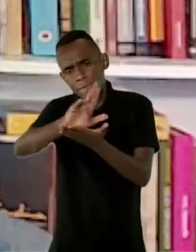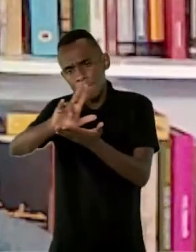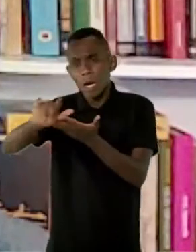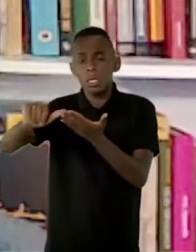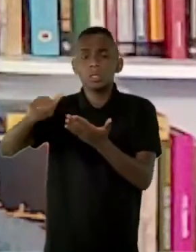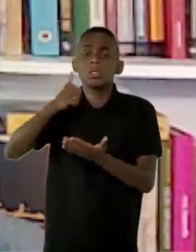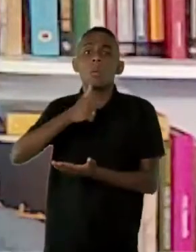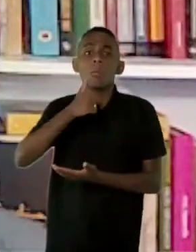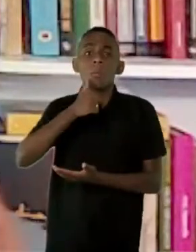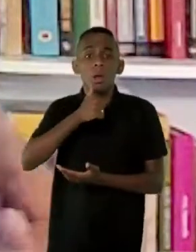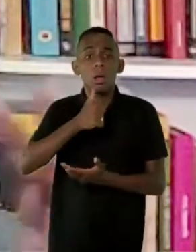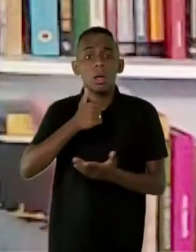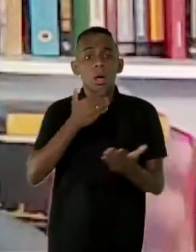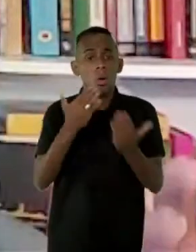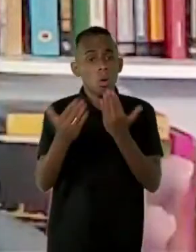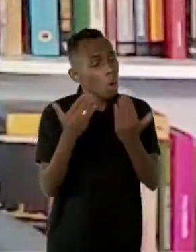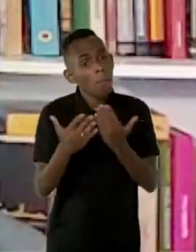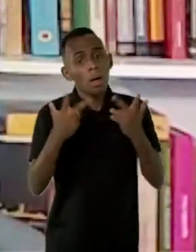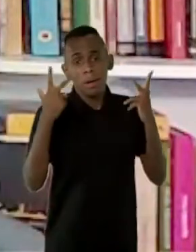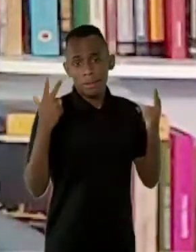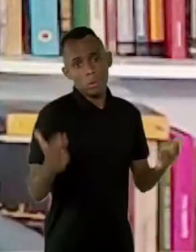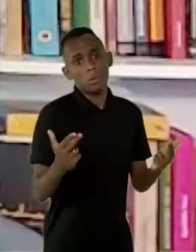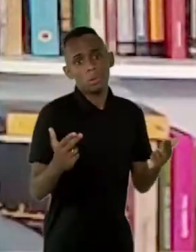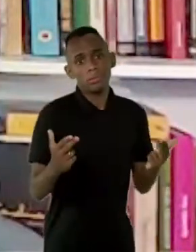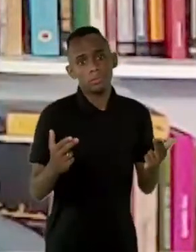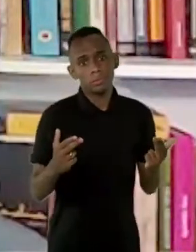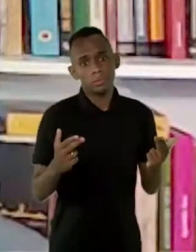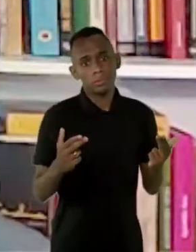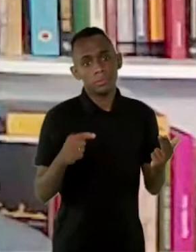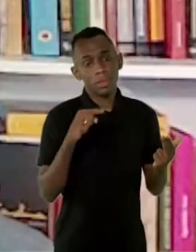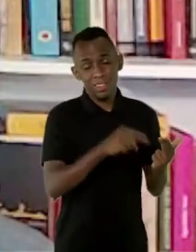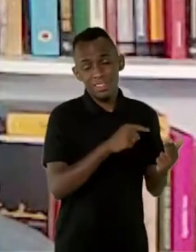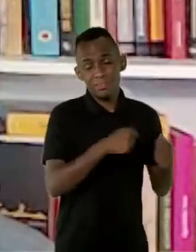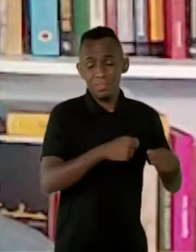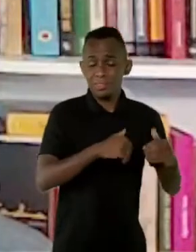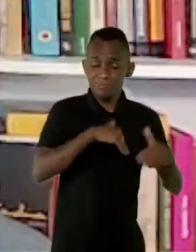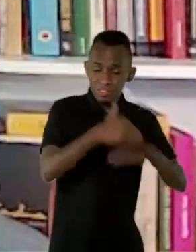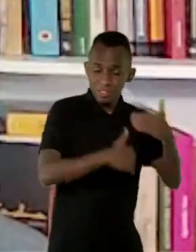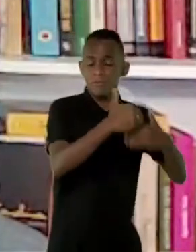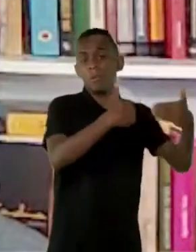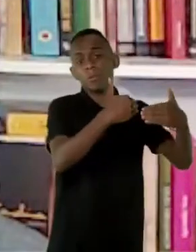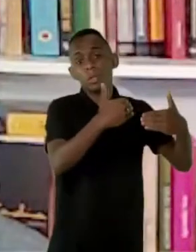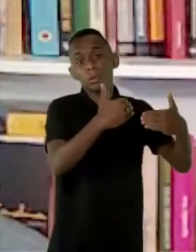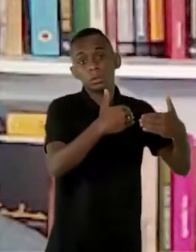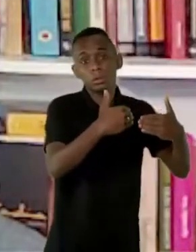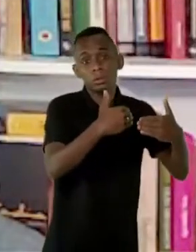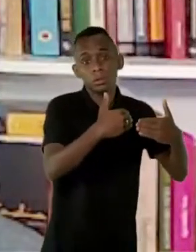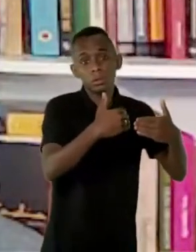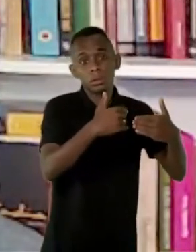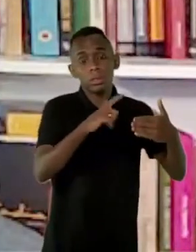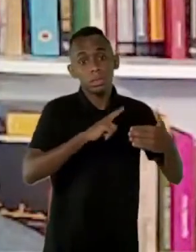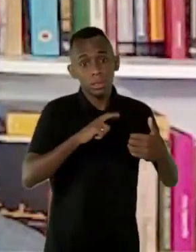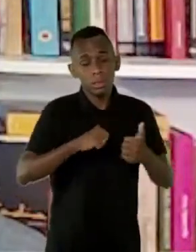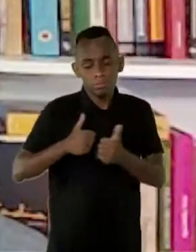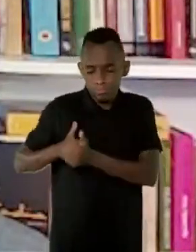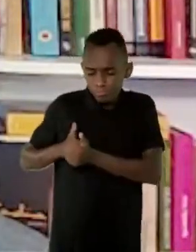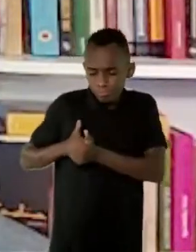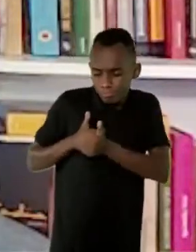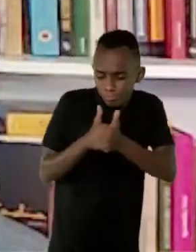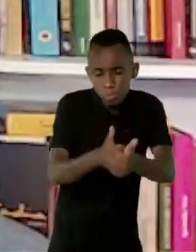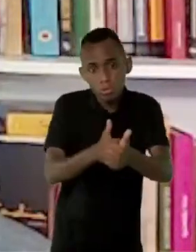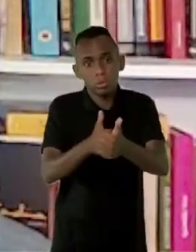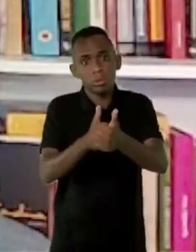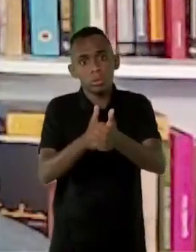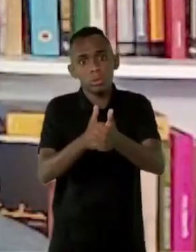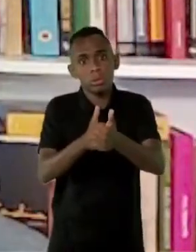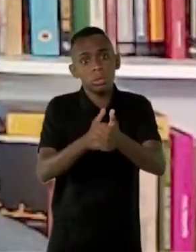Eu acho que a Conceição Evaristo é a Carolina mais acabada que nós temos. E está todo mundo seguindo o rastro da Conceição Evaristo, e como